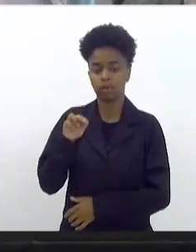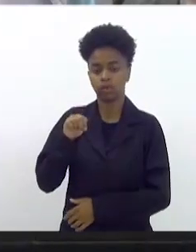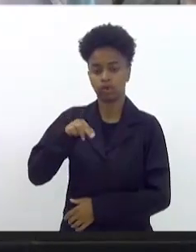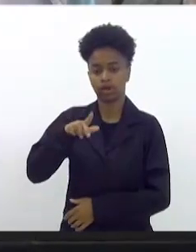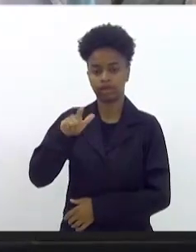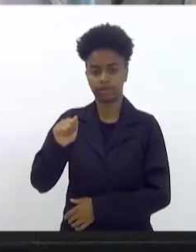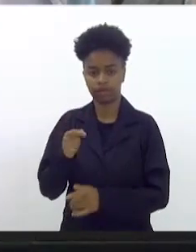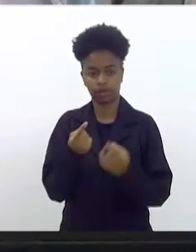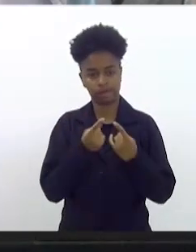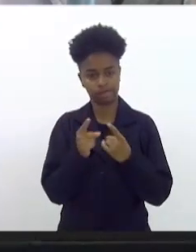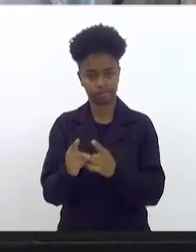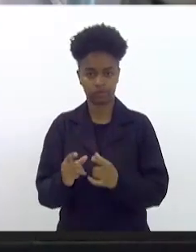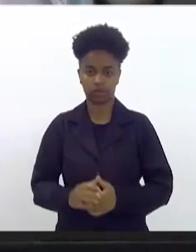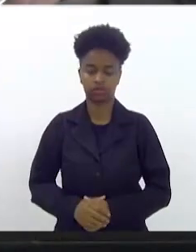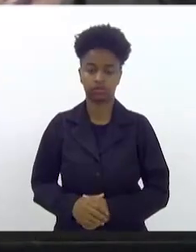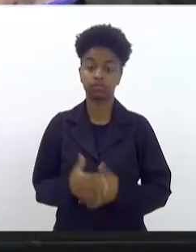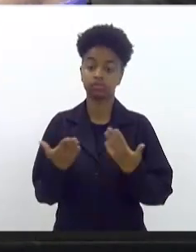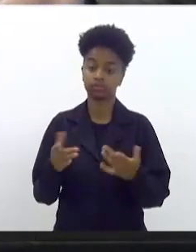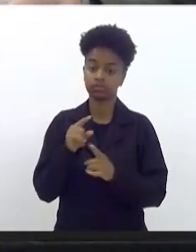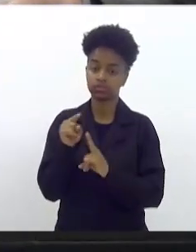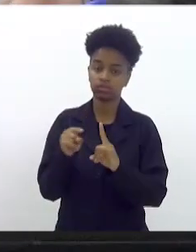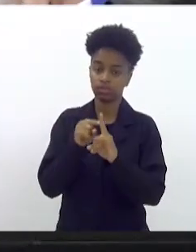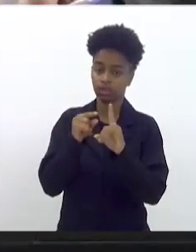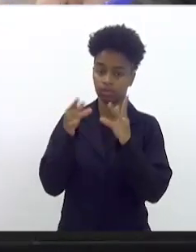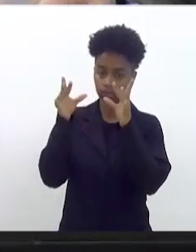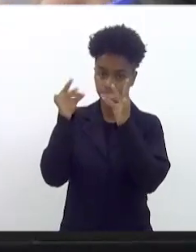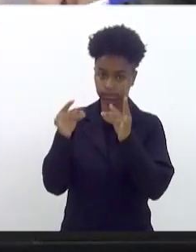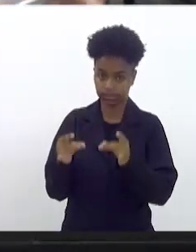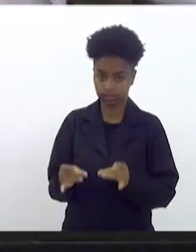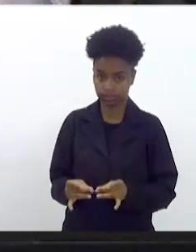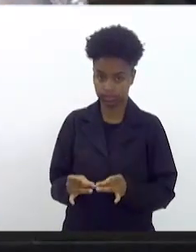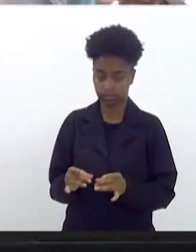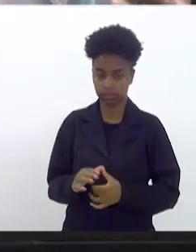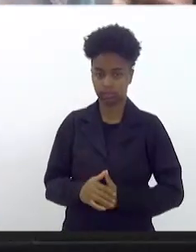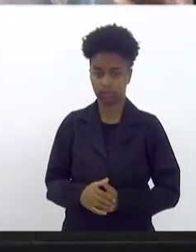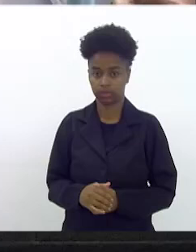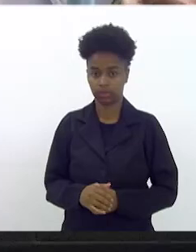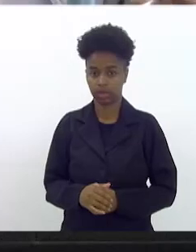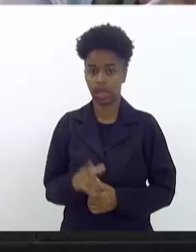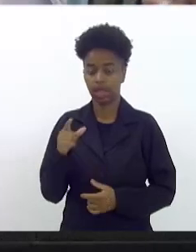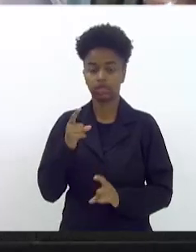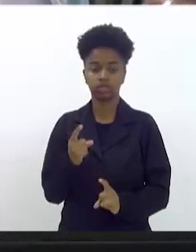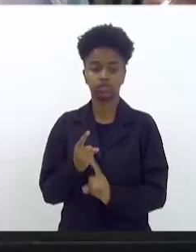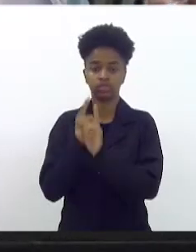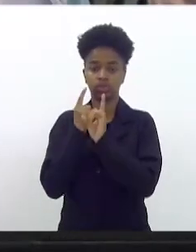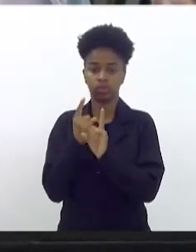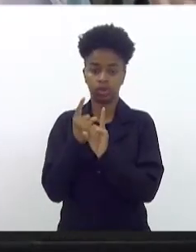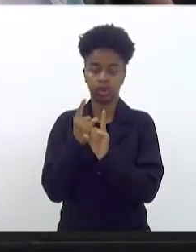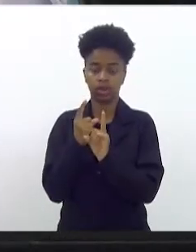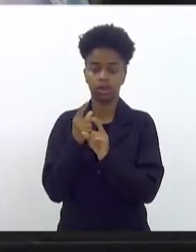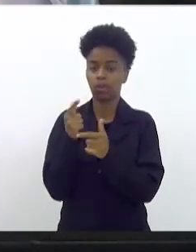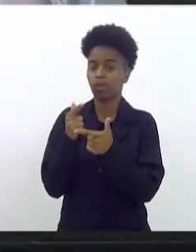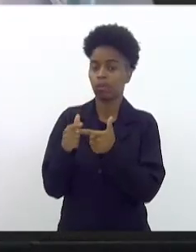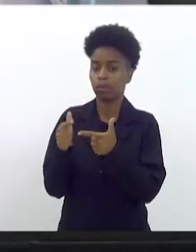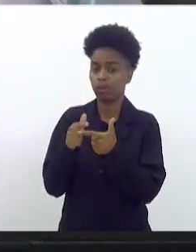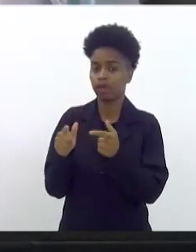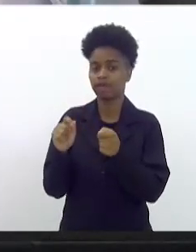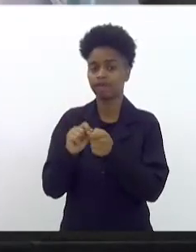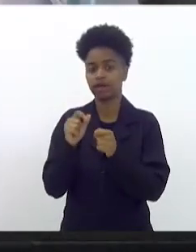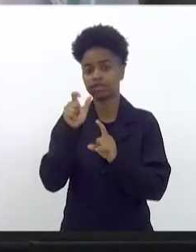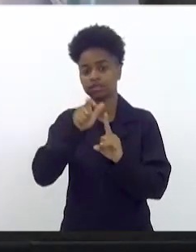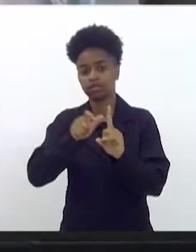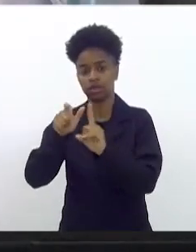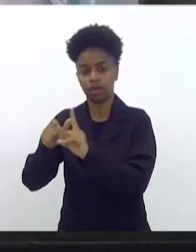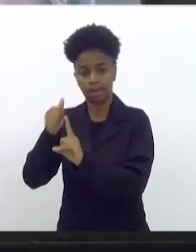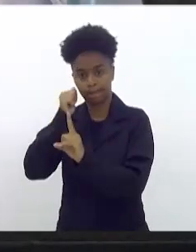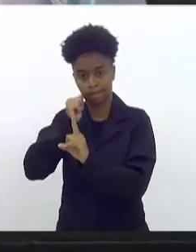os objetivos específicos, né, exatamente, é identificar as causas que levam as mulheres